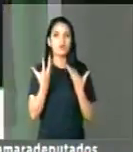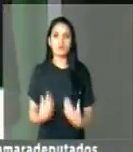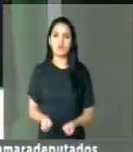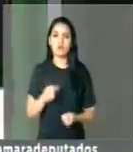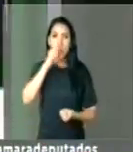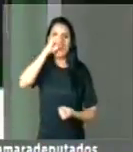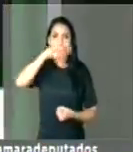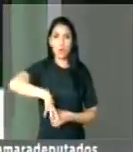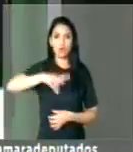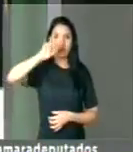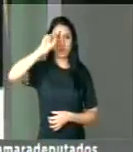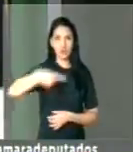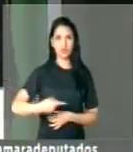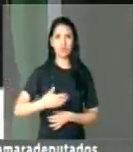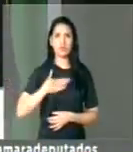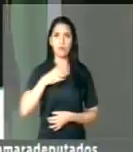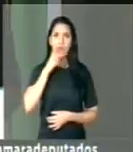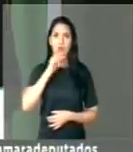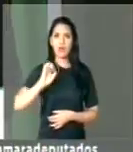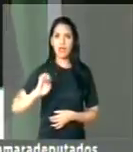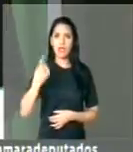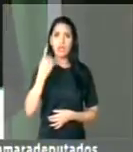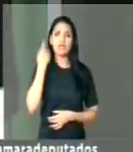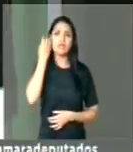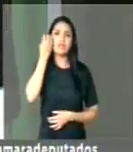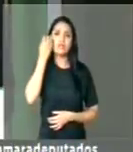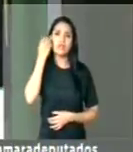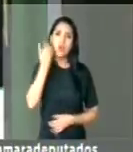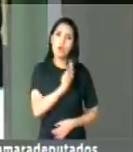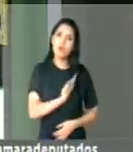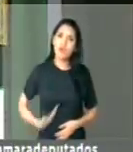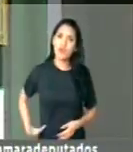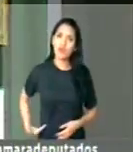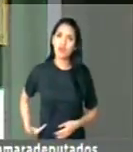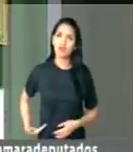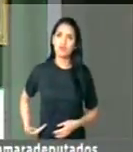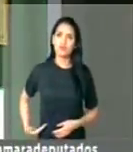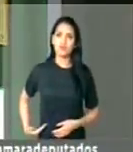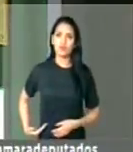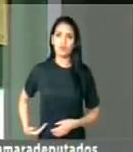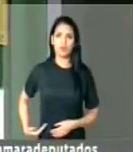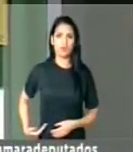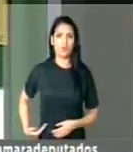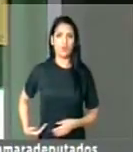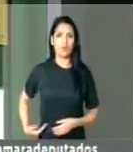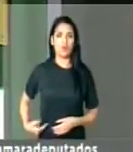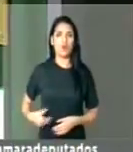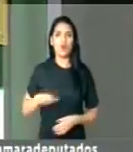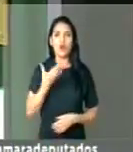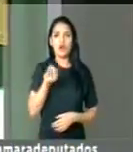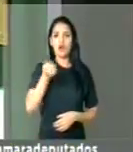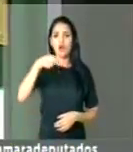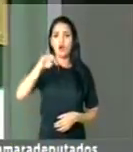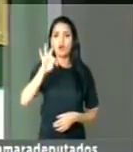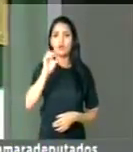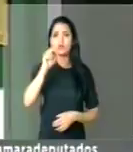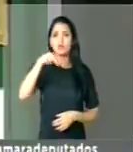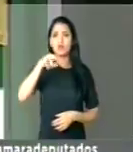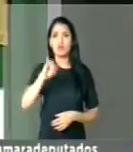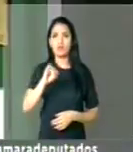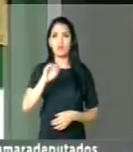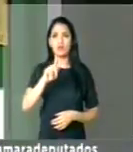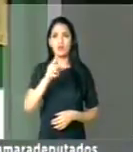no Brasil. O meu pai, o ex-governador Antônio Garotinho, talvez seja o caso mais emblemático do abuso